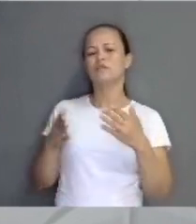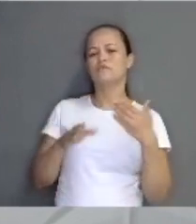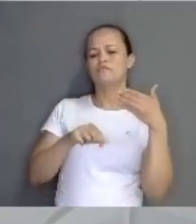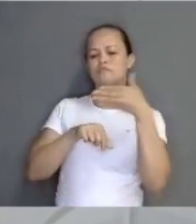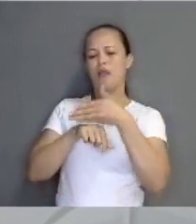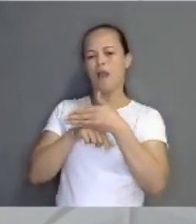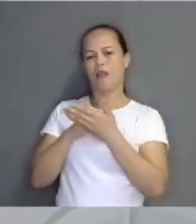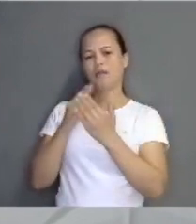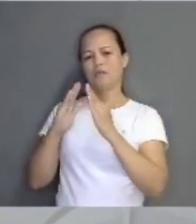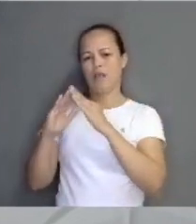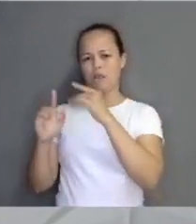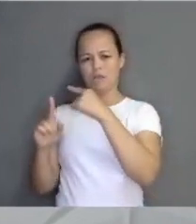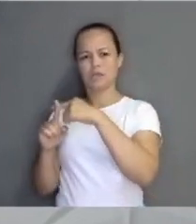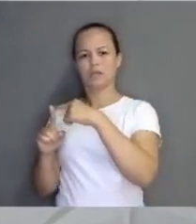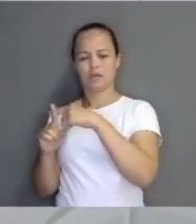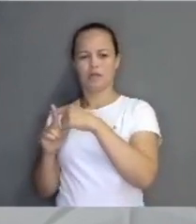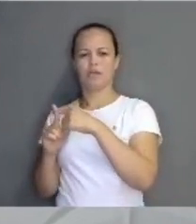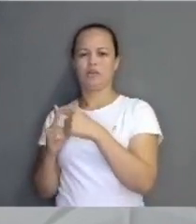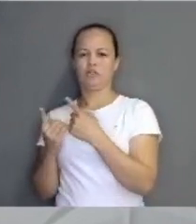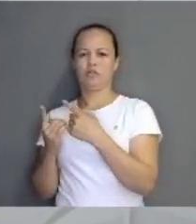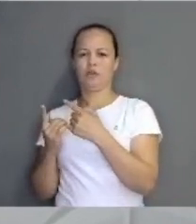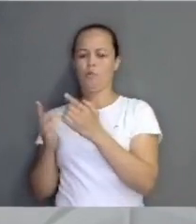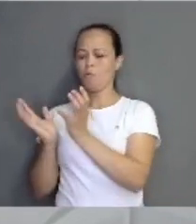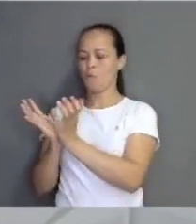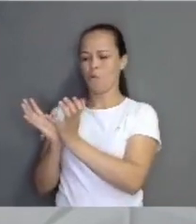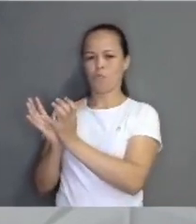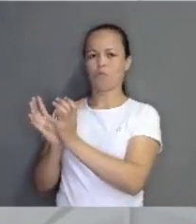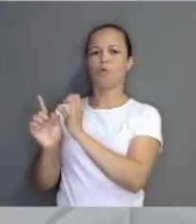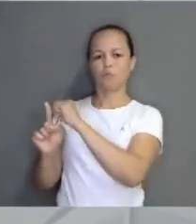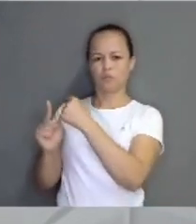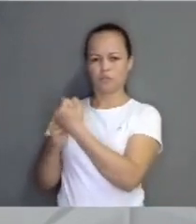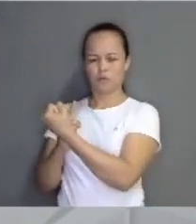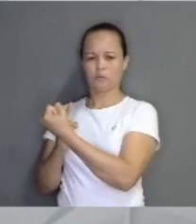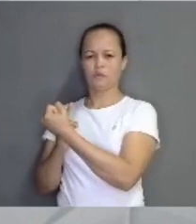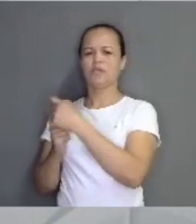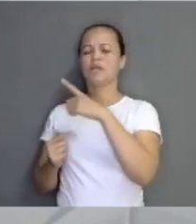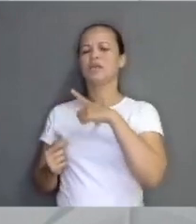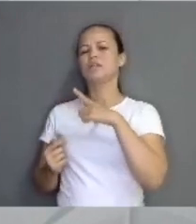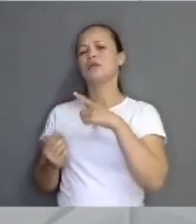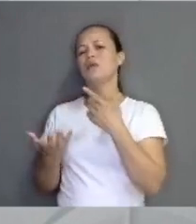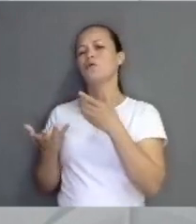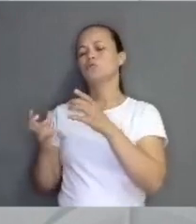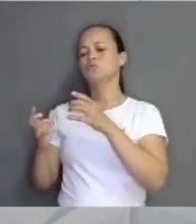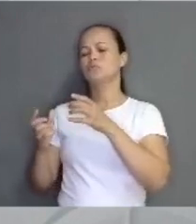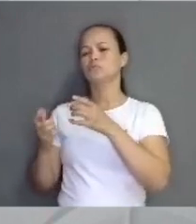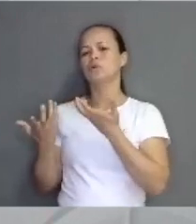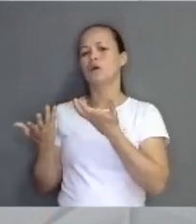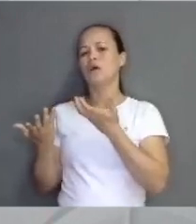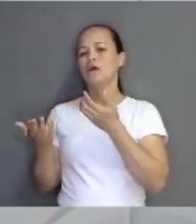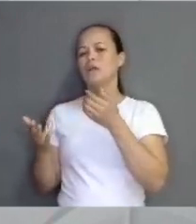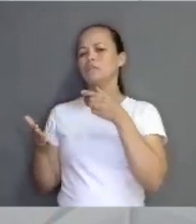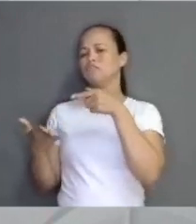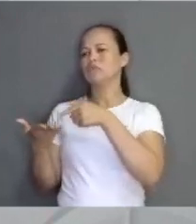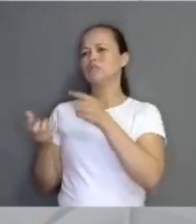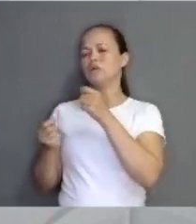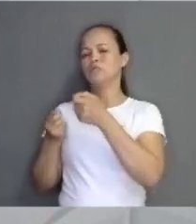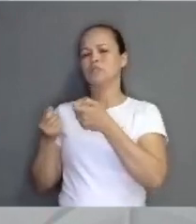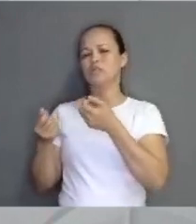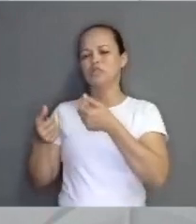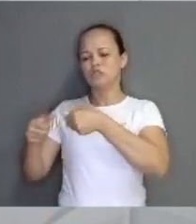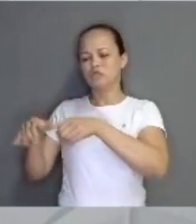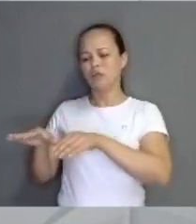frequenta a igreja, existe outro grupo social que tem outra intenção de estar ali dentro daquele local. Não é